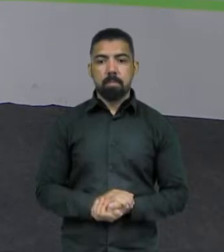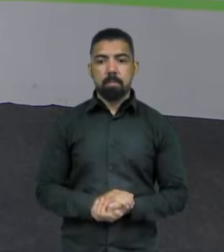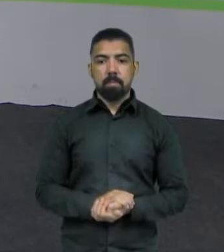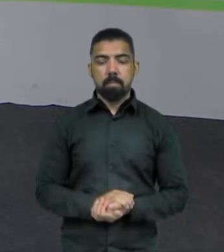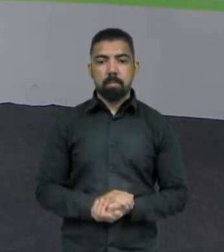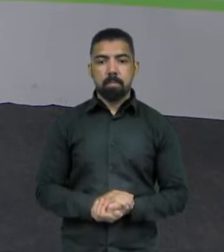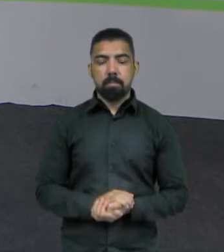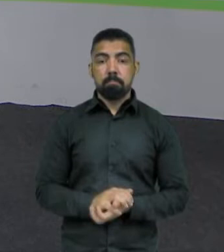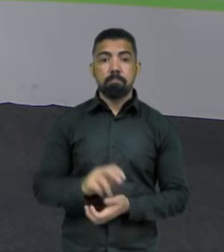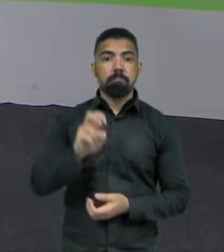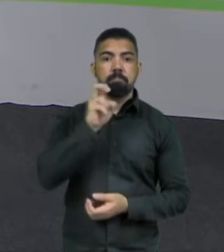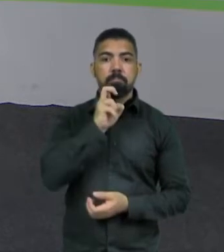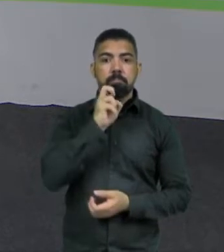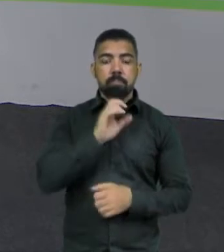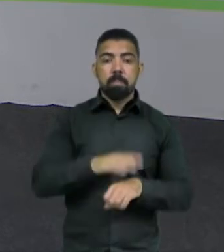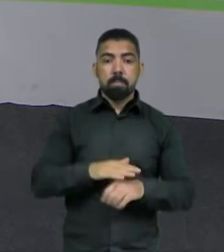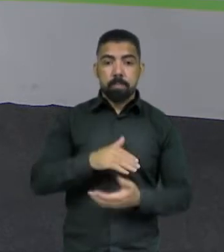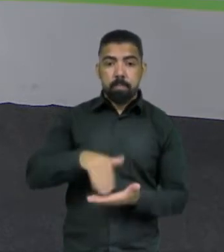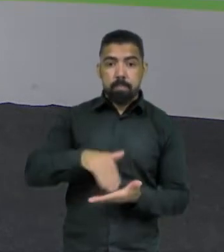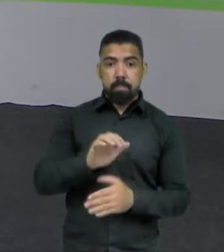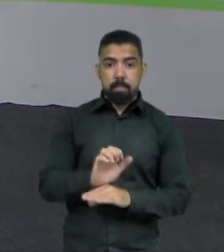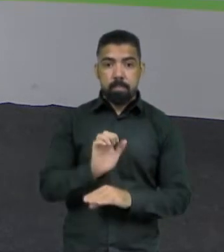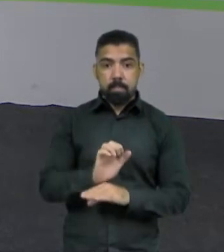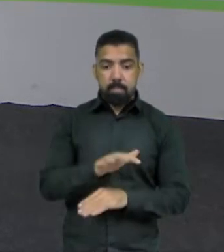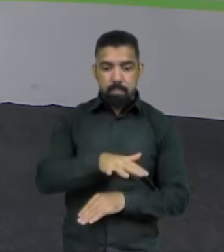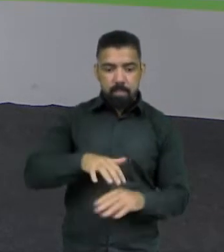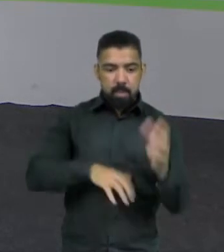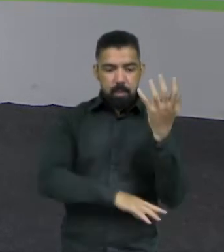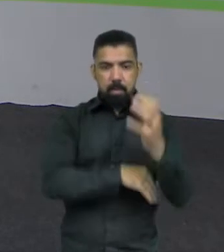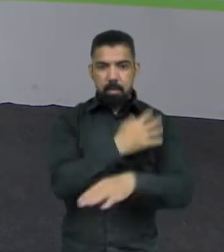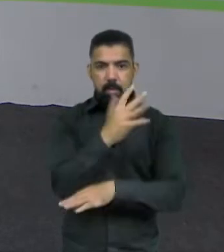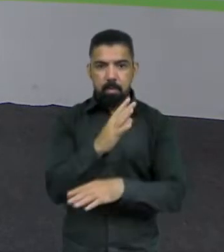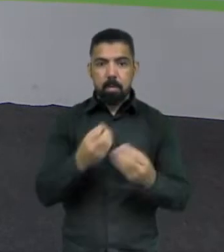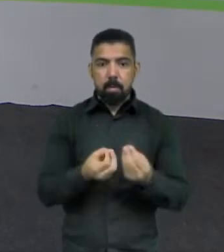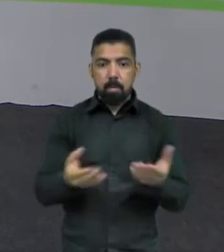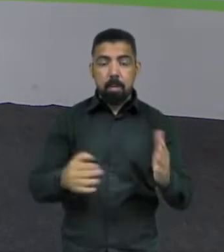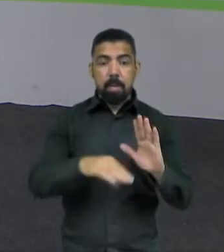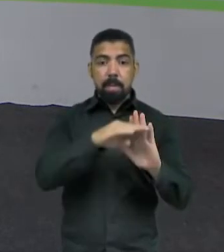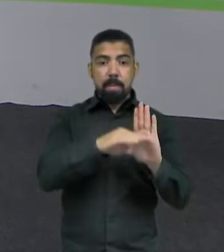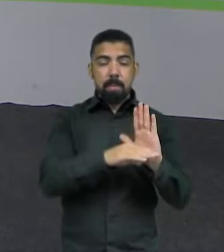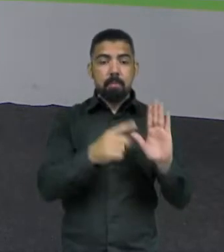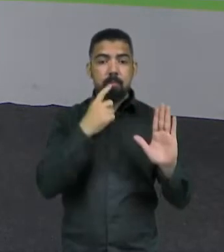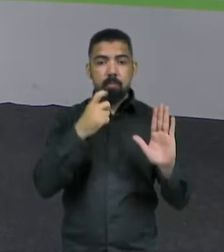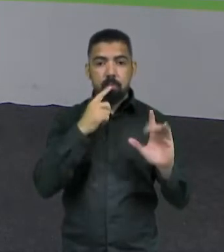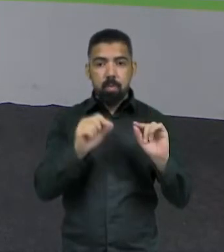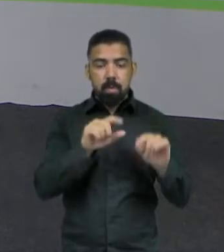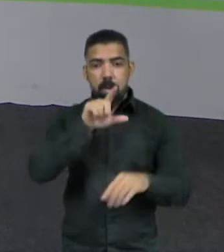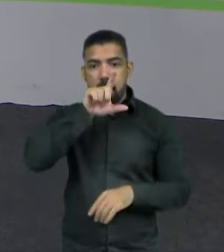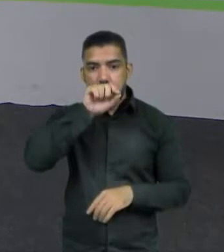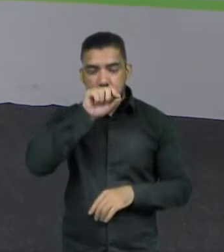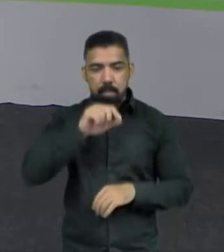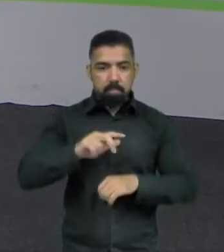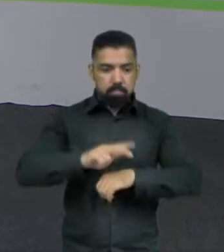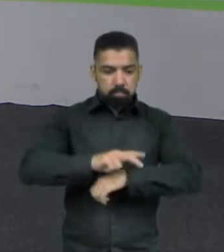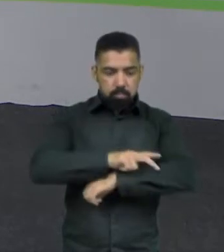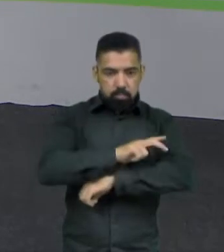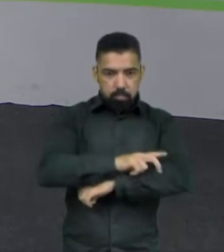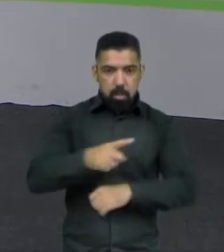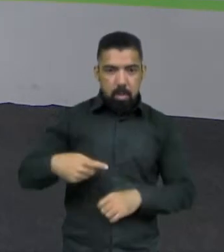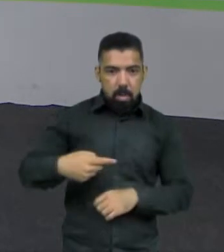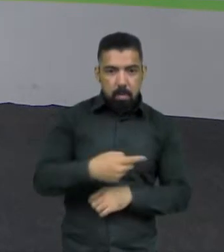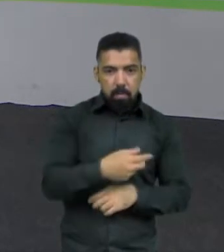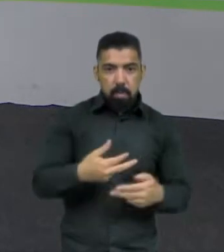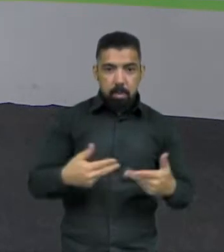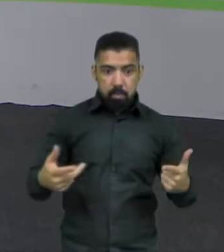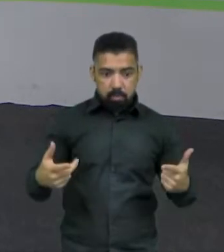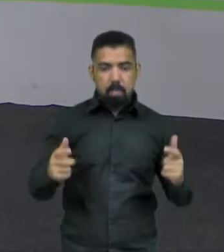Nesta quinta-feira, a Secretaria Estadual do Meio Ambiente lançou a lista vermelha das aves, anfíbios e répteis ameaçados de